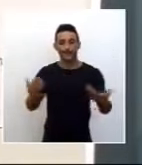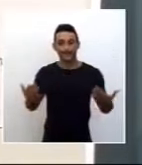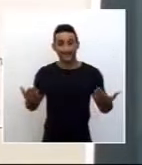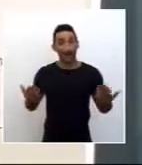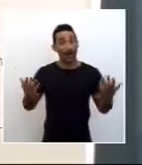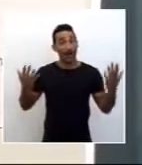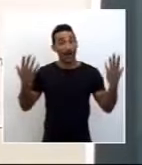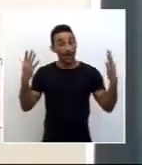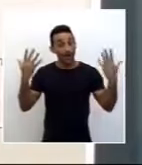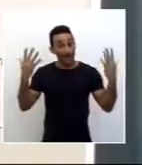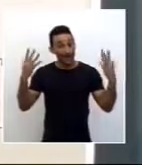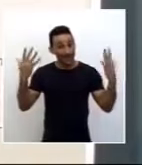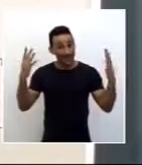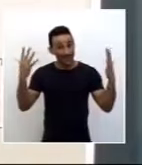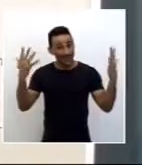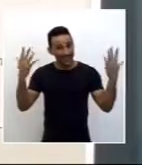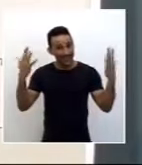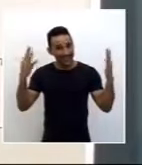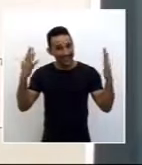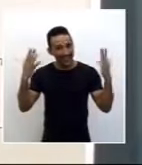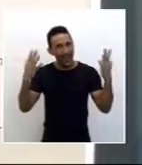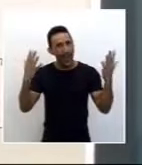olhos 20